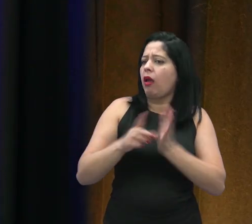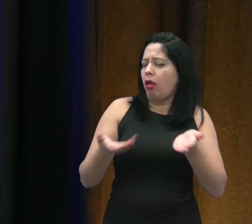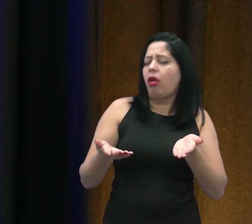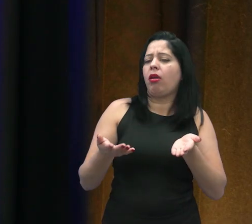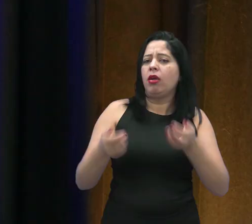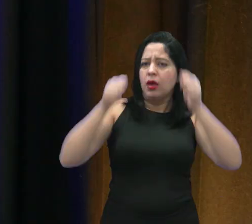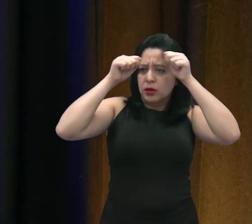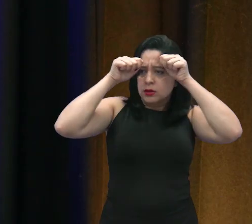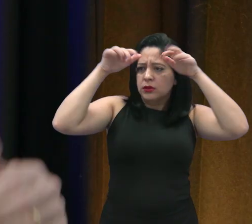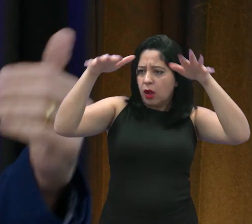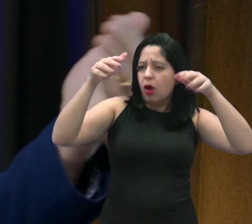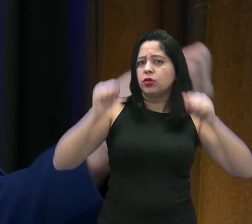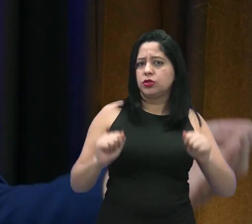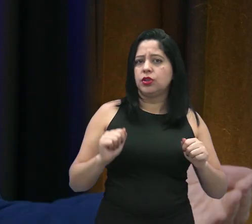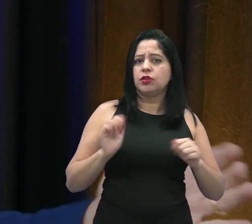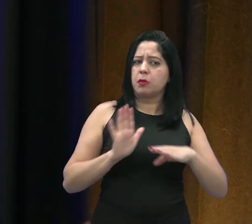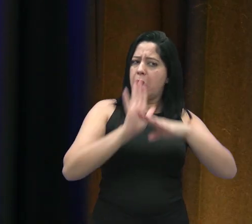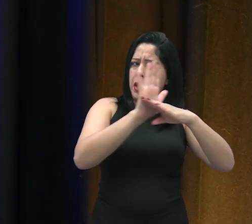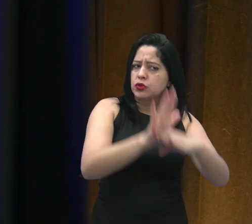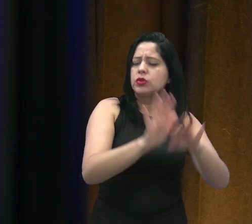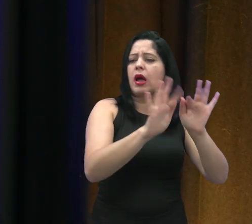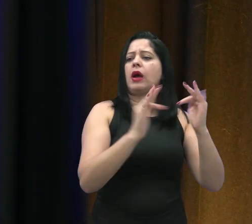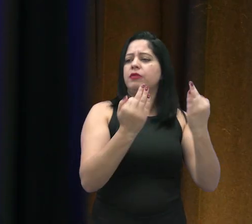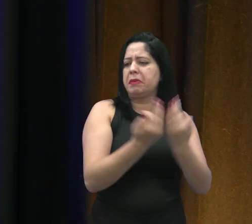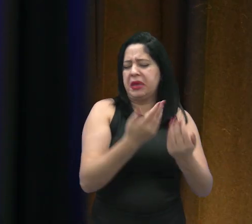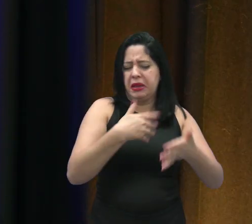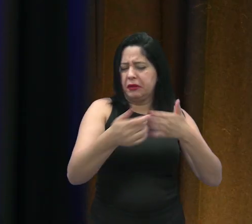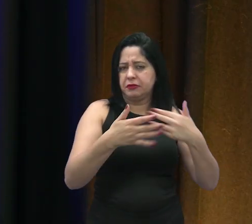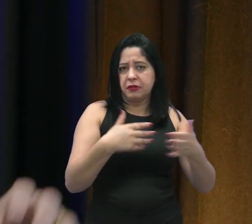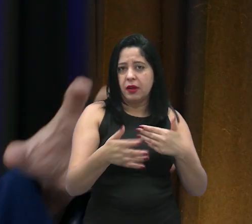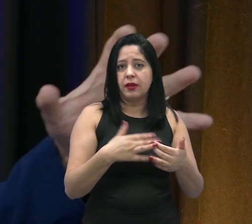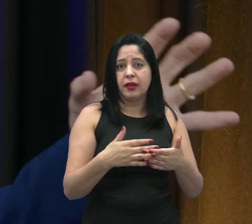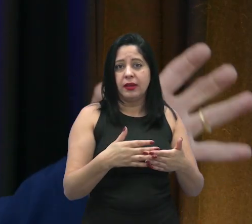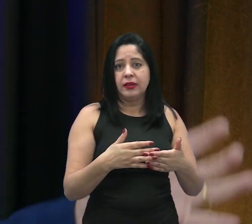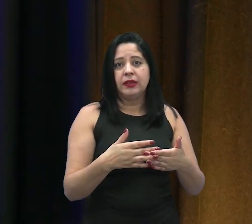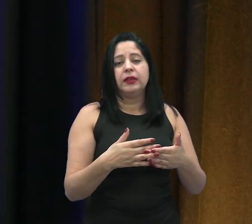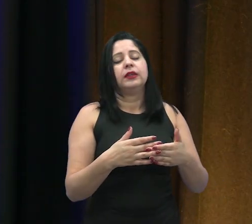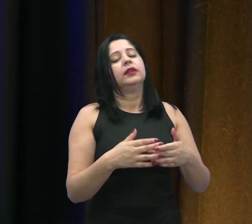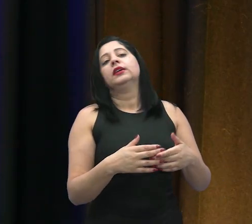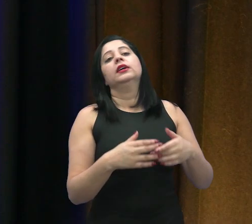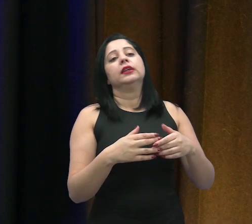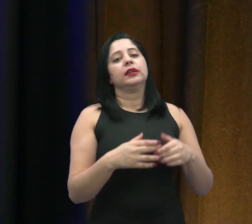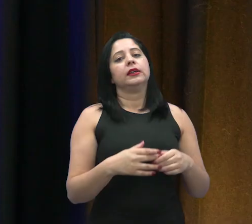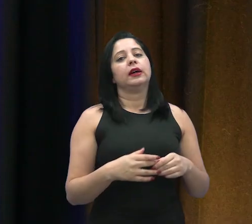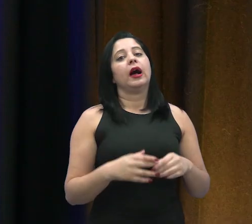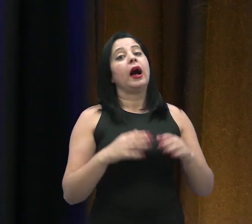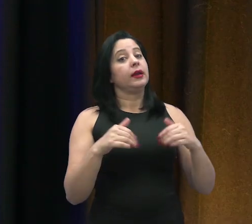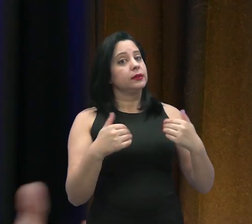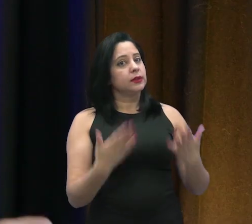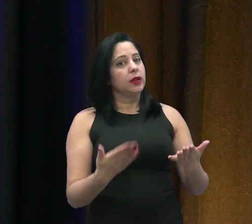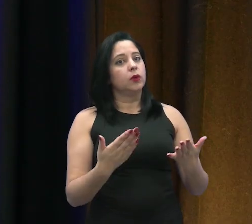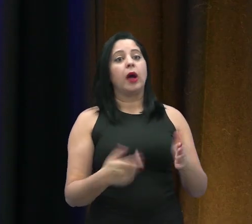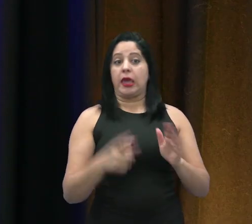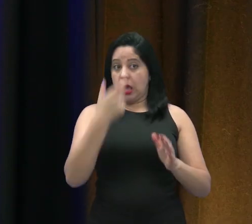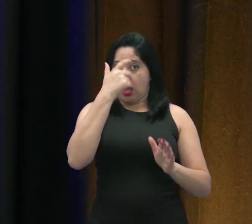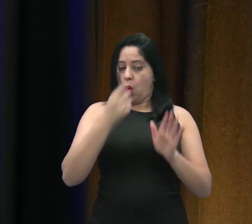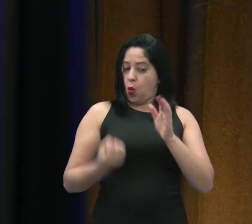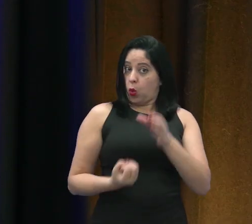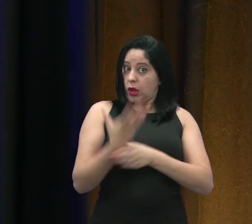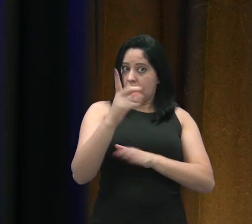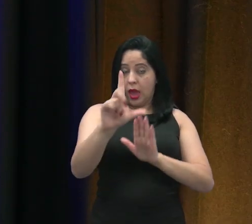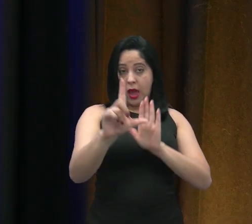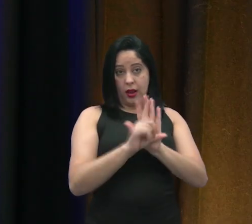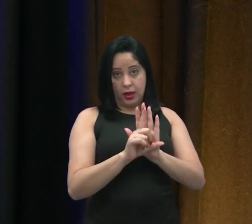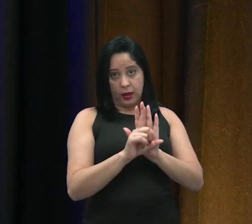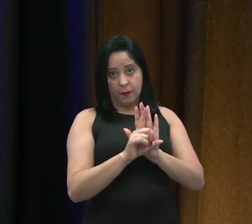conscientização para a população, auxiliar os autistas e seus familiares, enfim, fazer uma rede de ajuda para essas famílias. A lei surgiu e